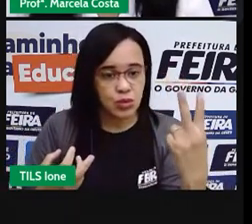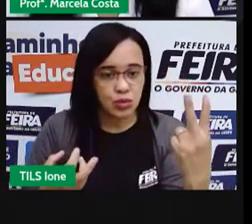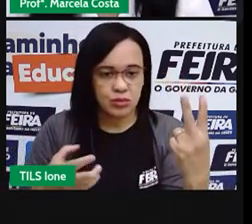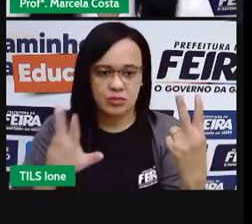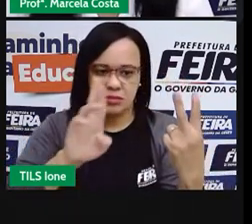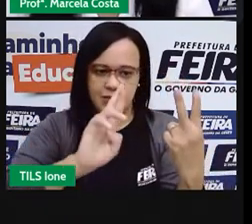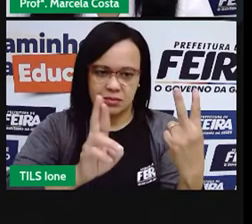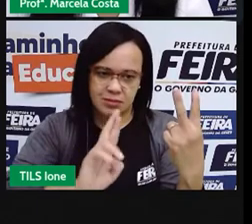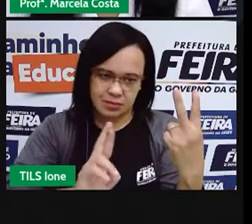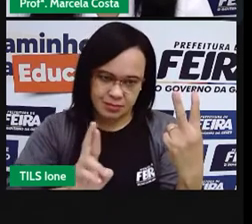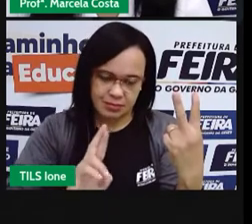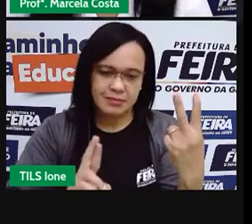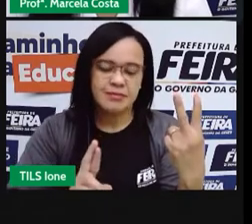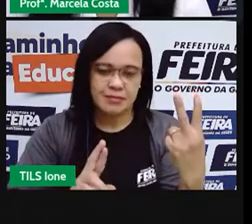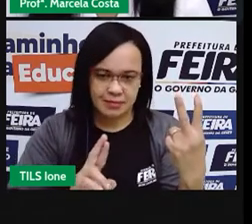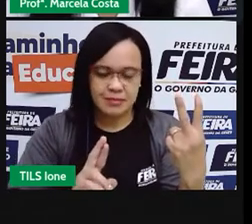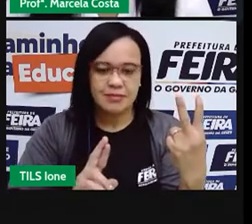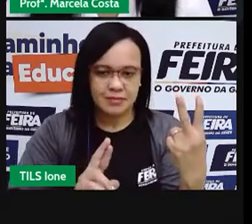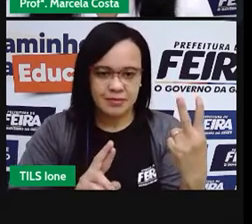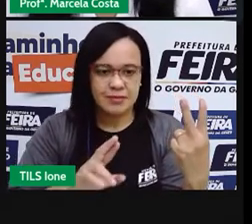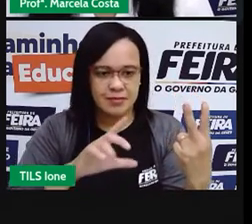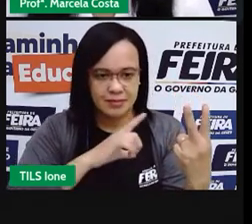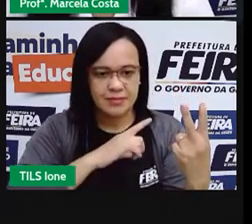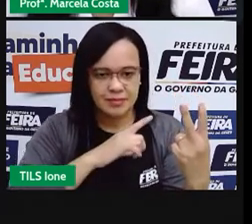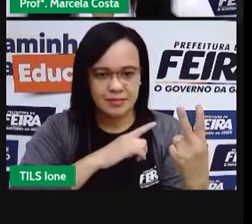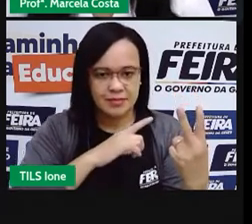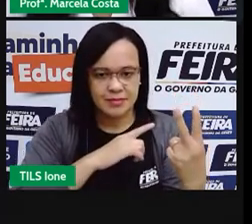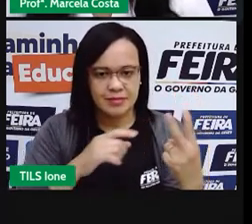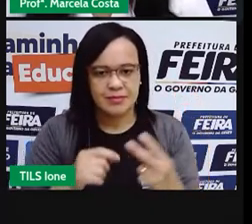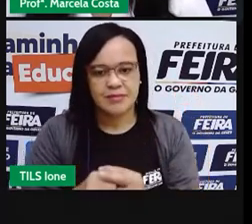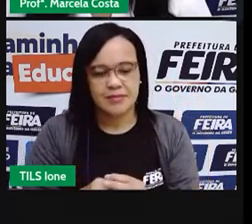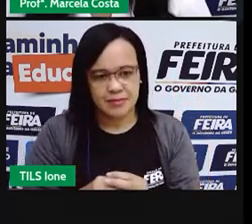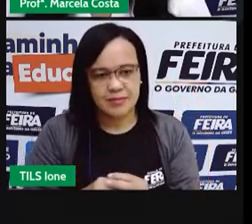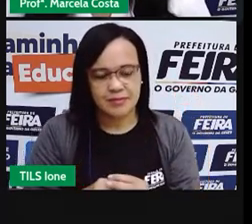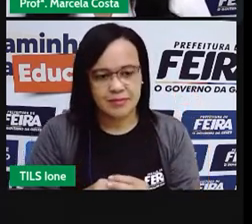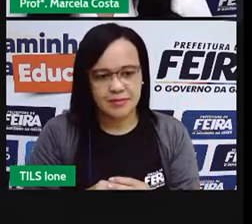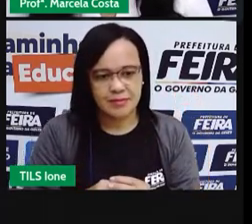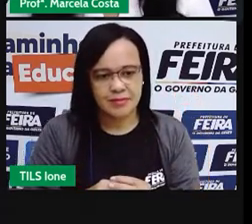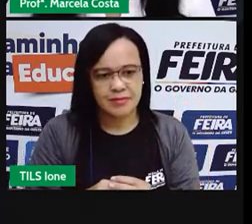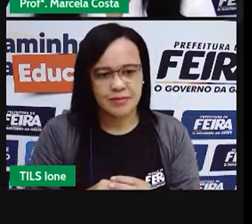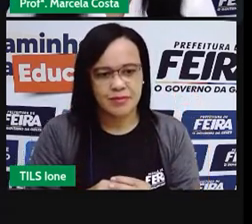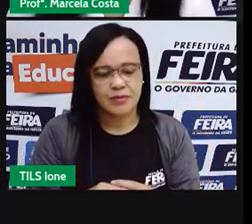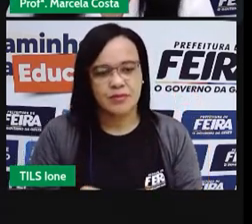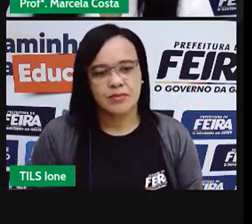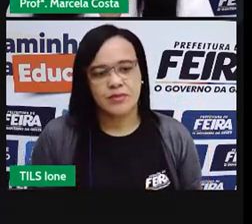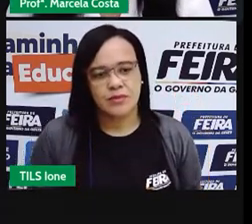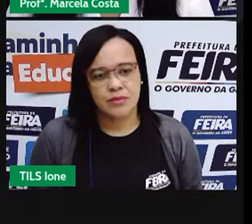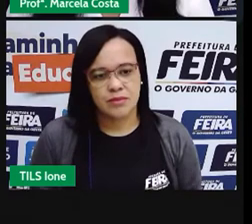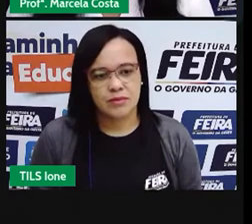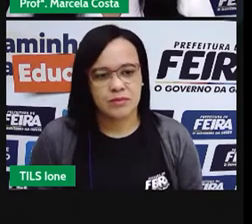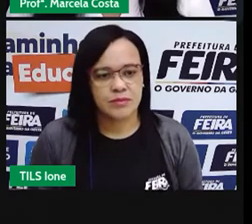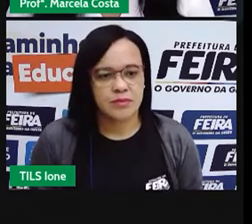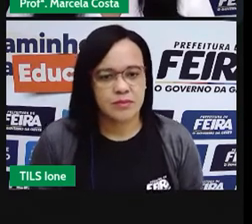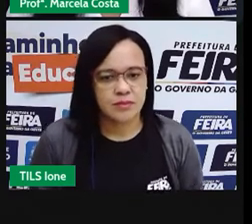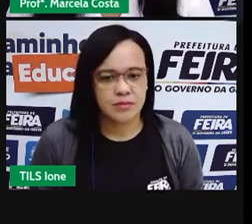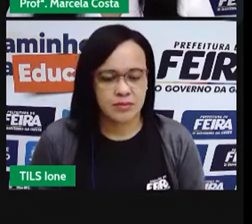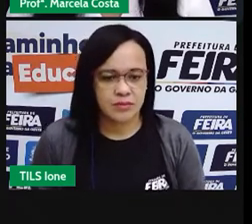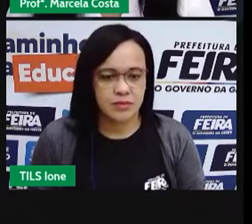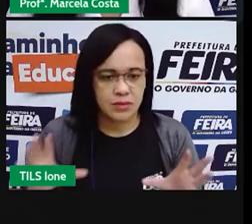R$2. Vendo? Aqui representado por essas duas bolinhas. Representando a